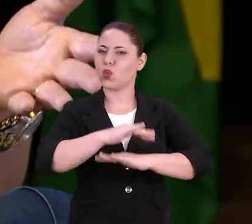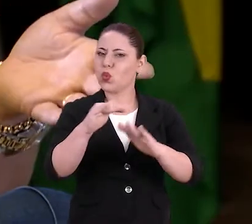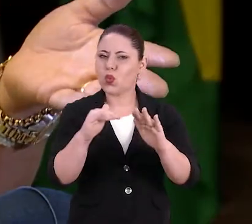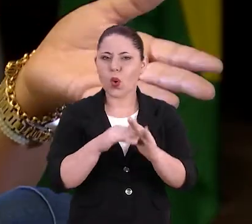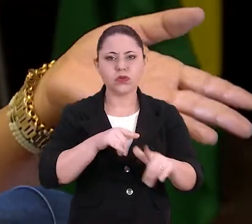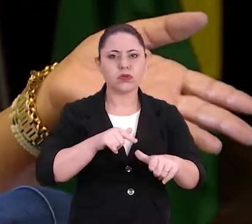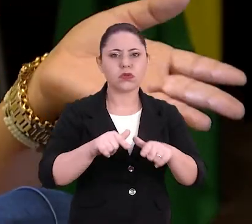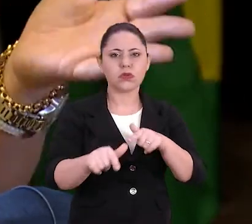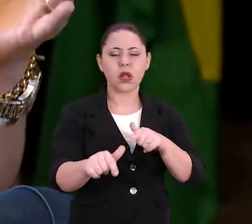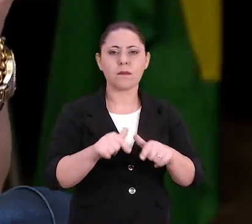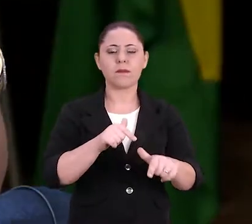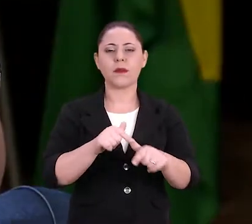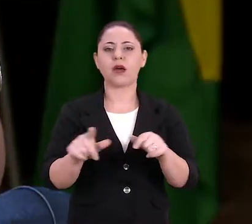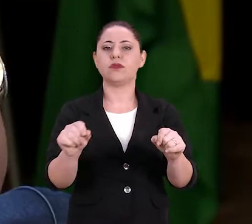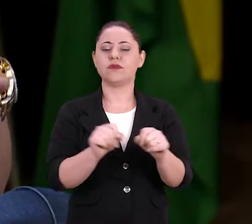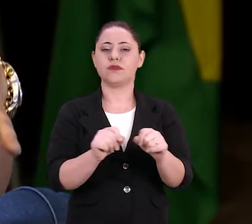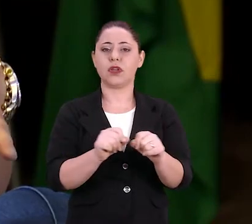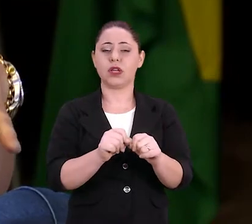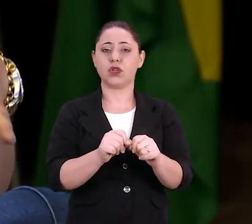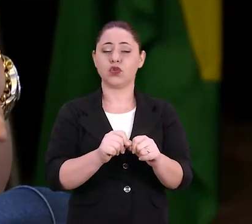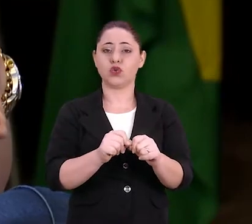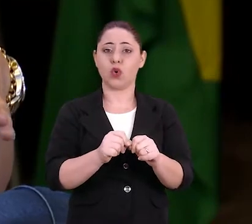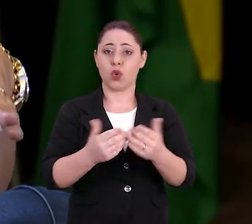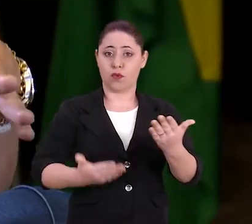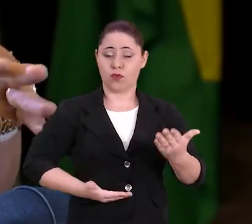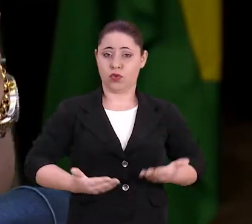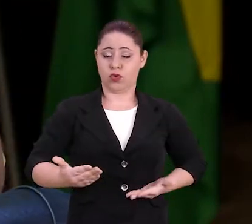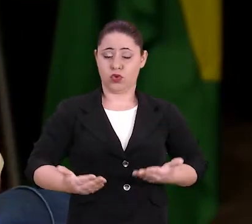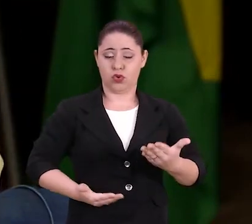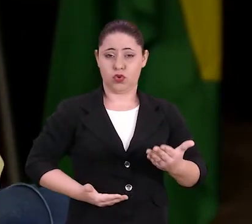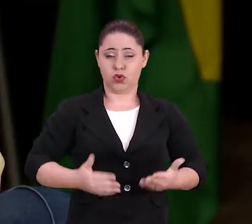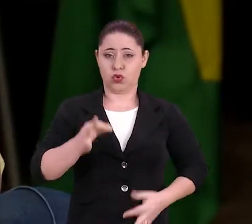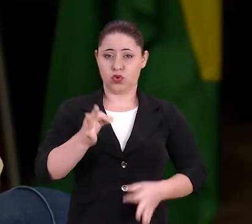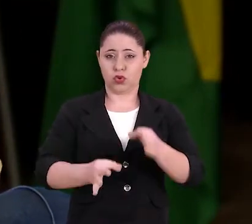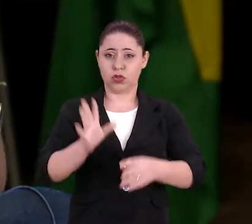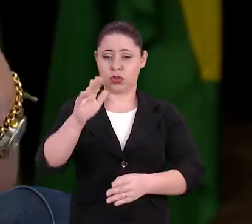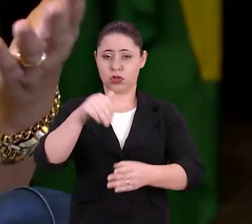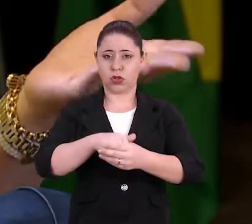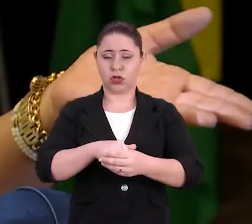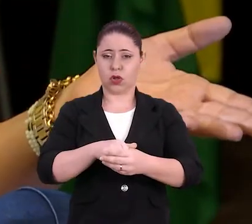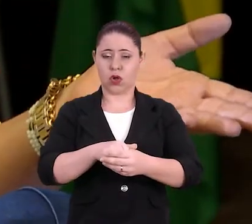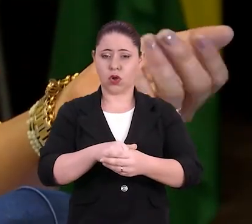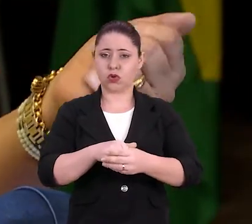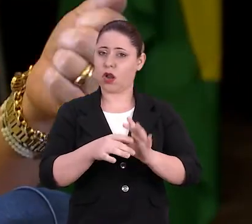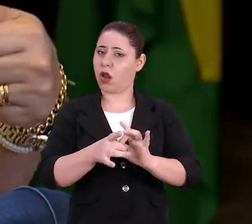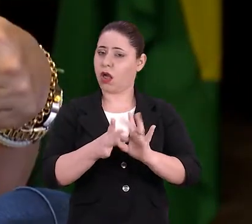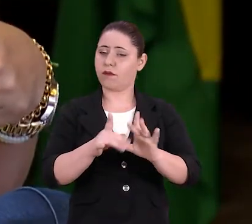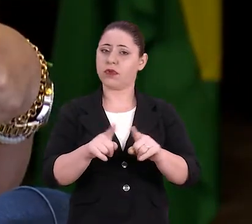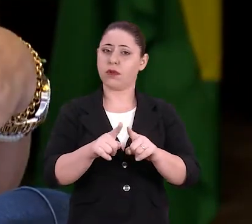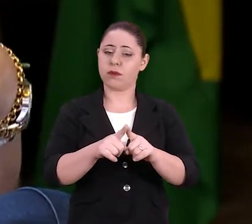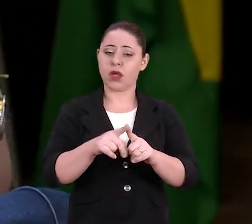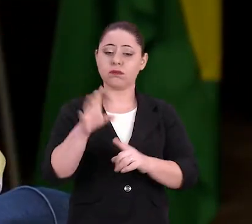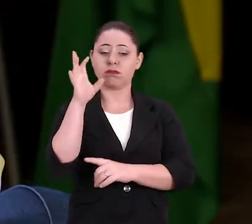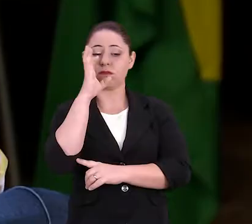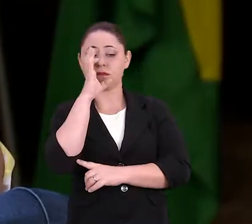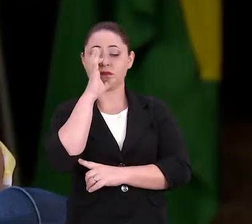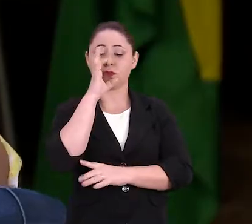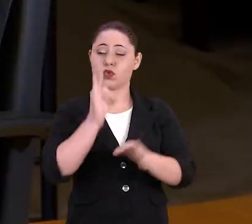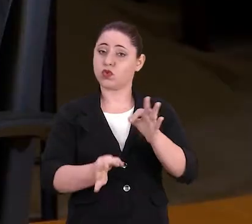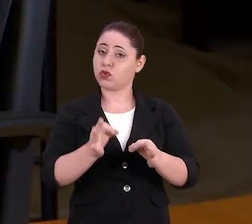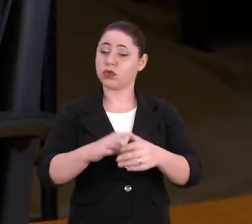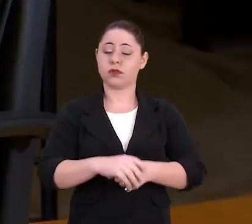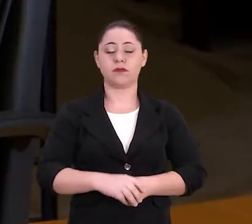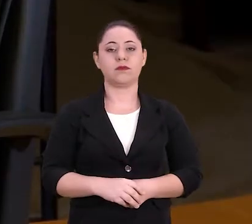todo o trabalho é feito por servidores da Justiça Eleitoral e pessoas autorizadas sob a supervisão do juiz